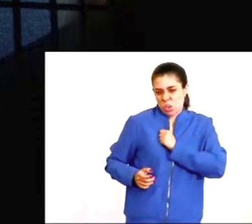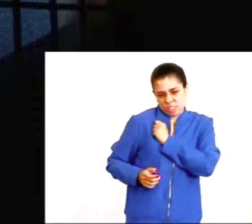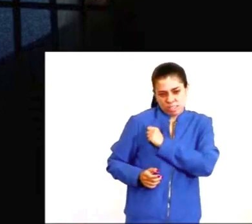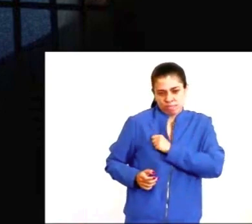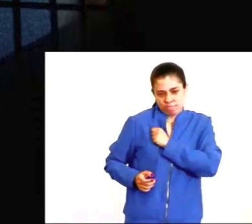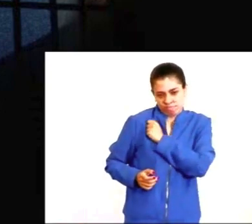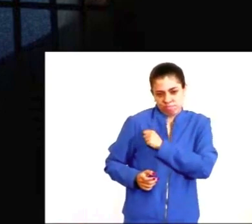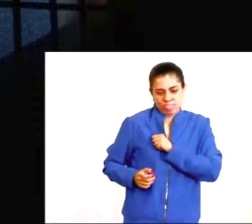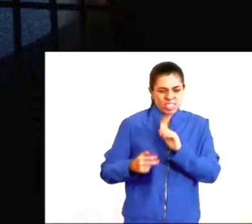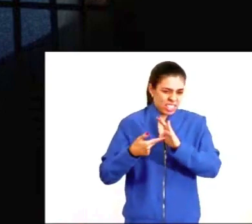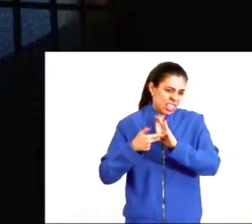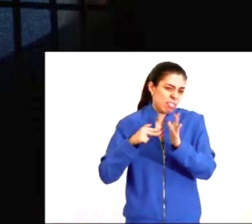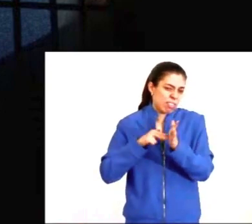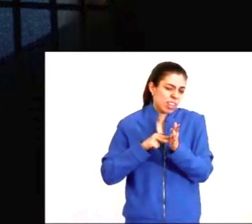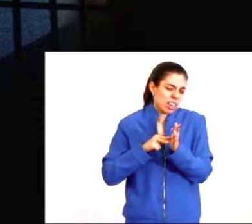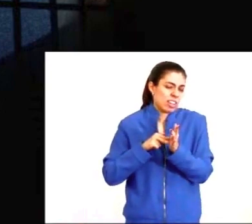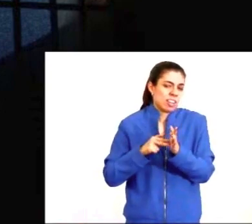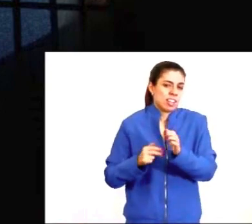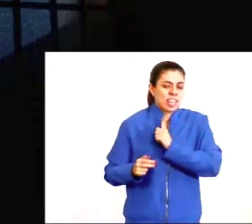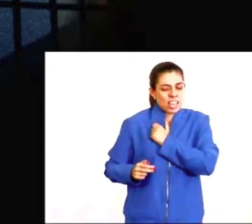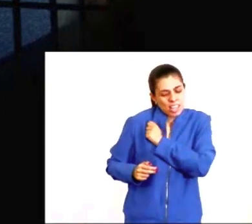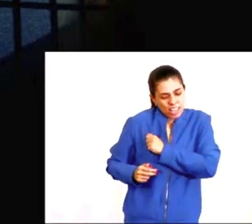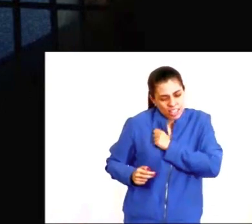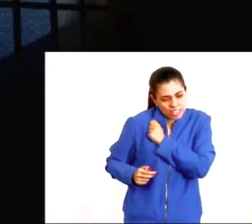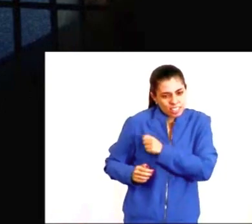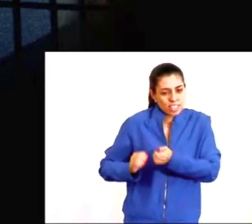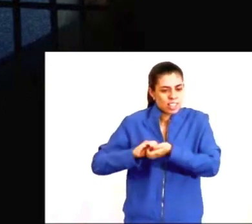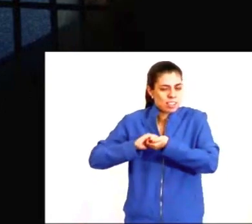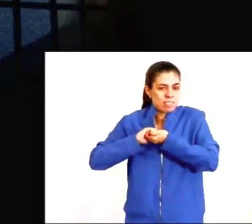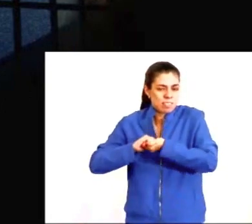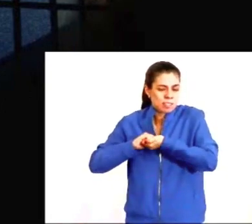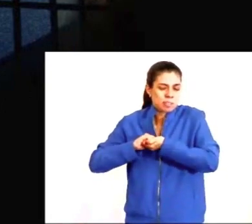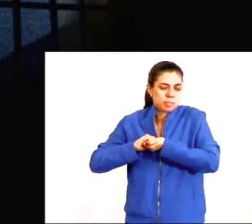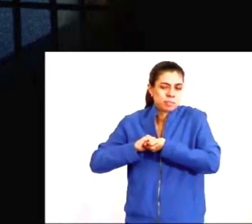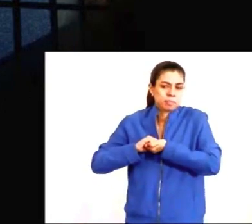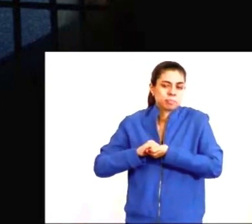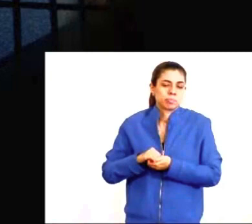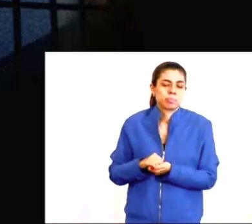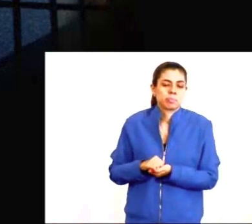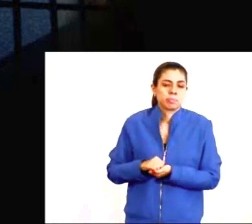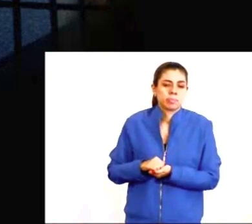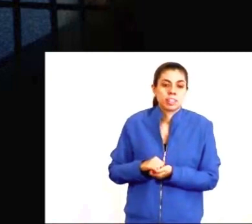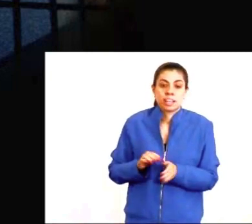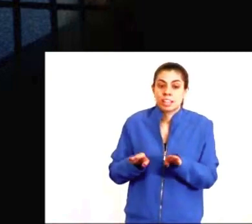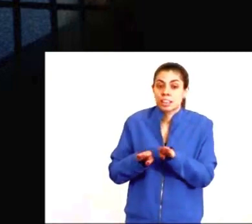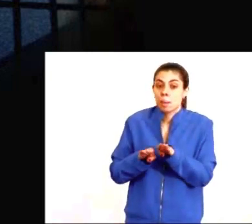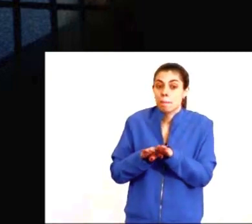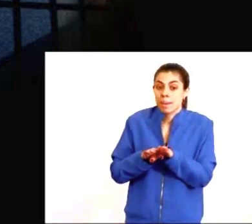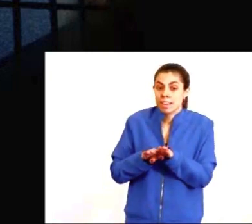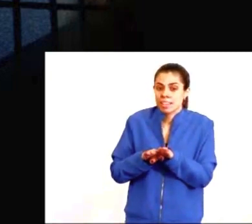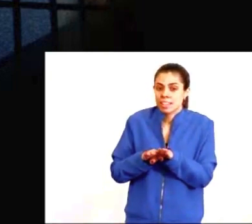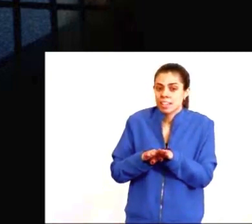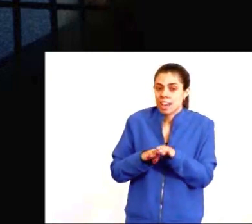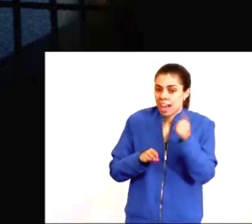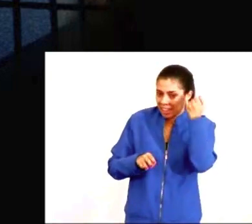um cumprimento, uma palavra de boas novas, com uma ideia de graça.